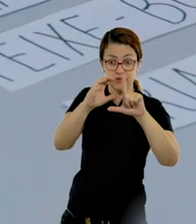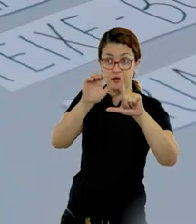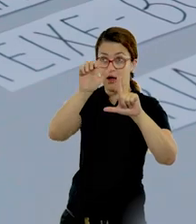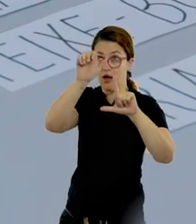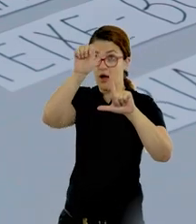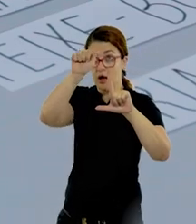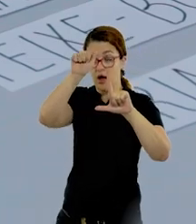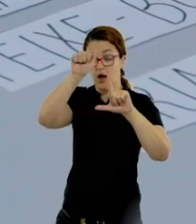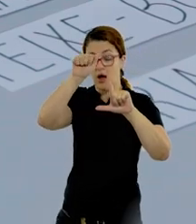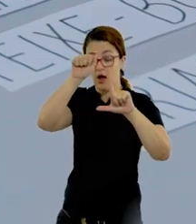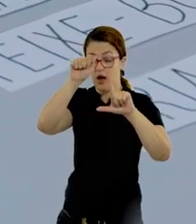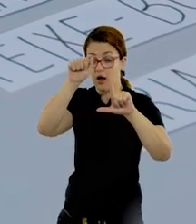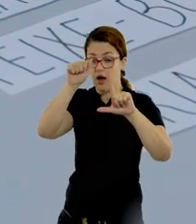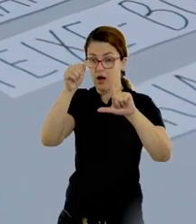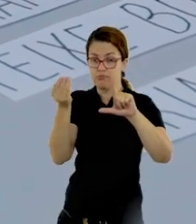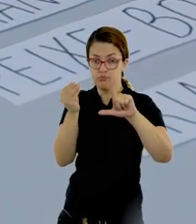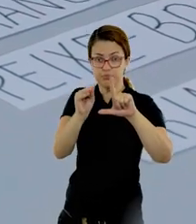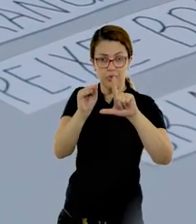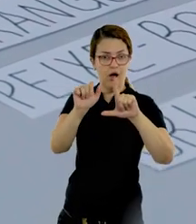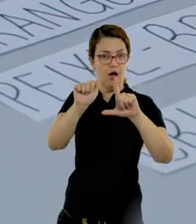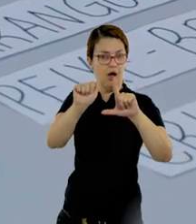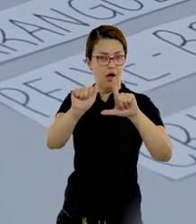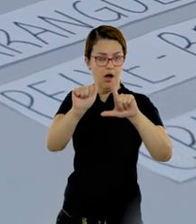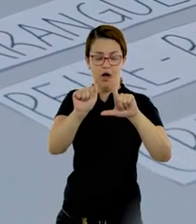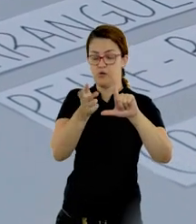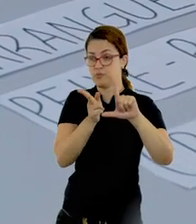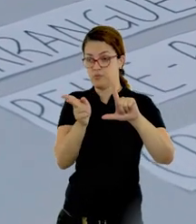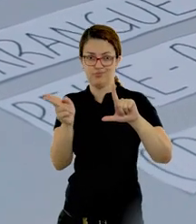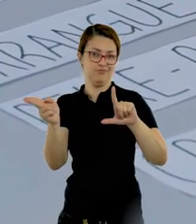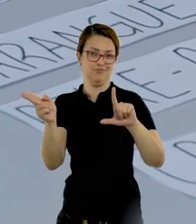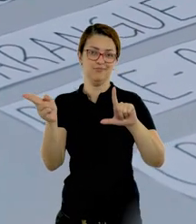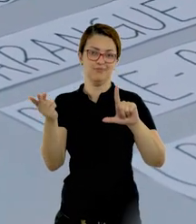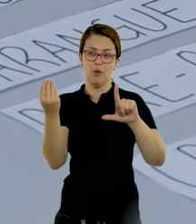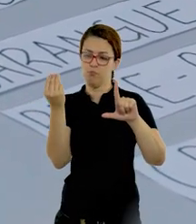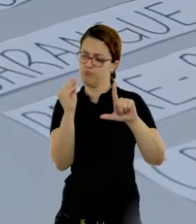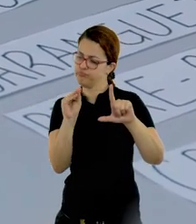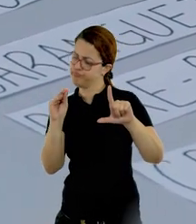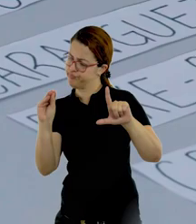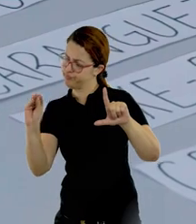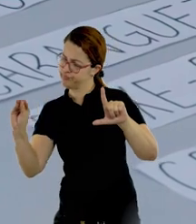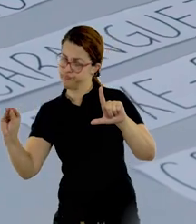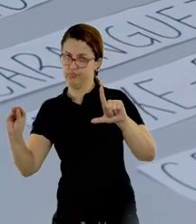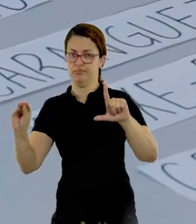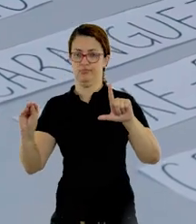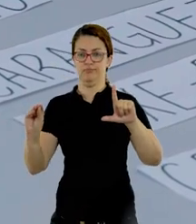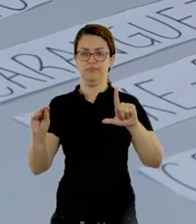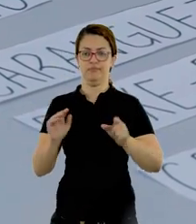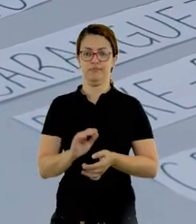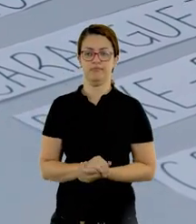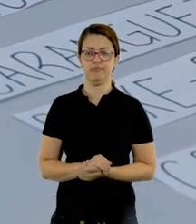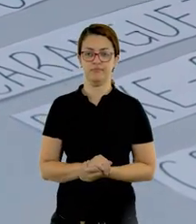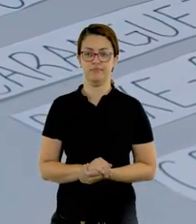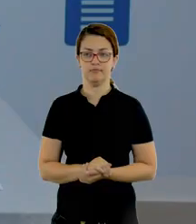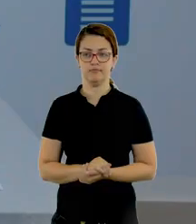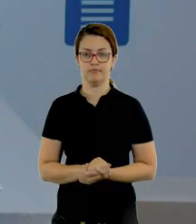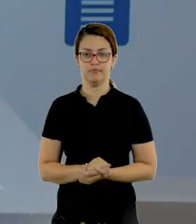a correspondência com a letra C, letra A com a letra A, e assim por diante.